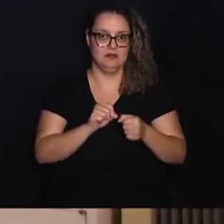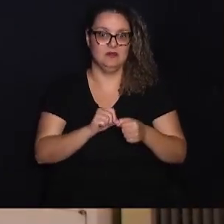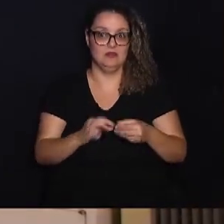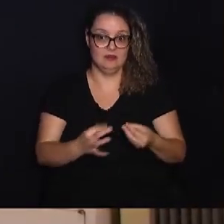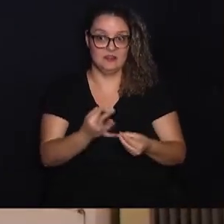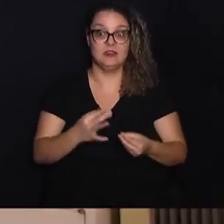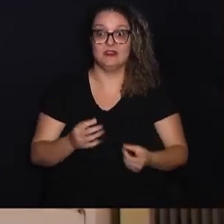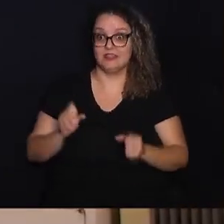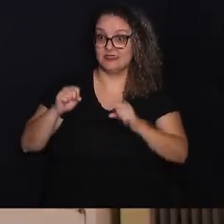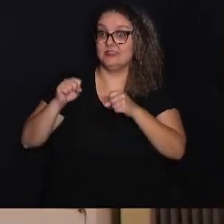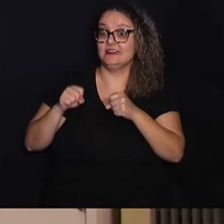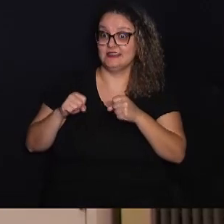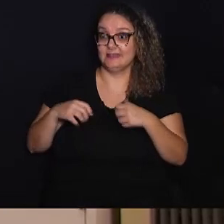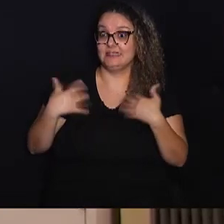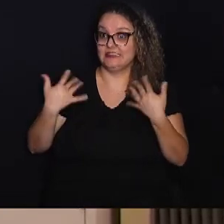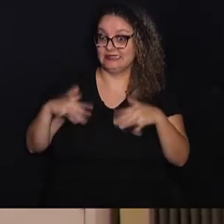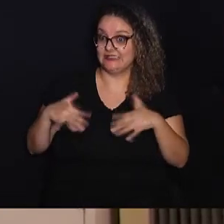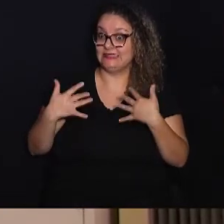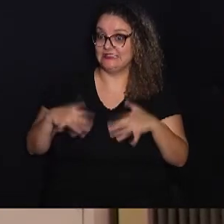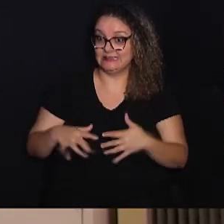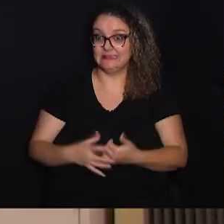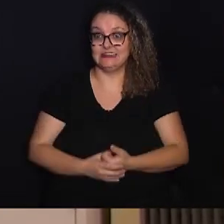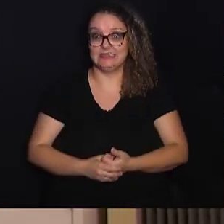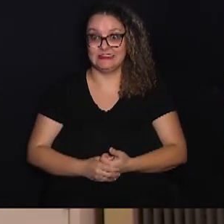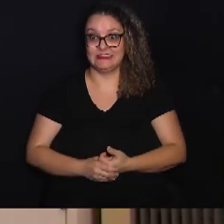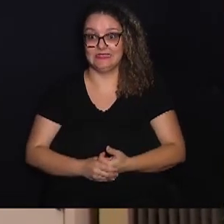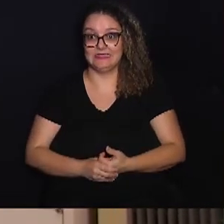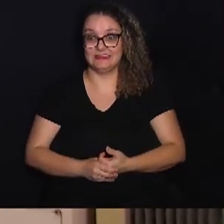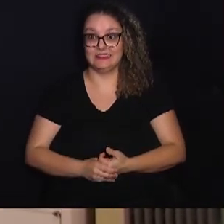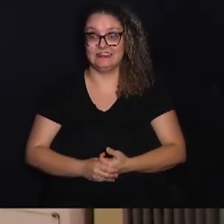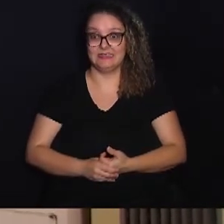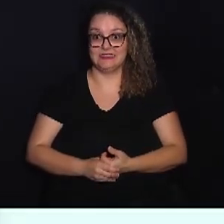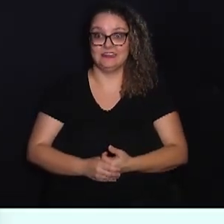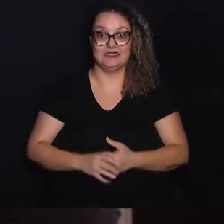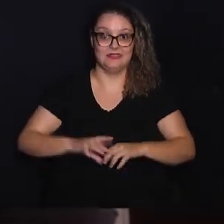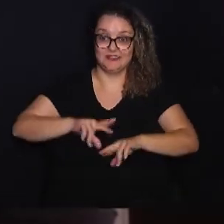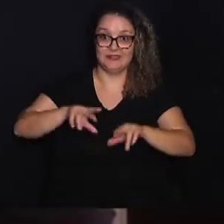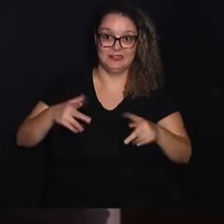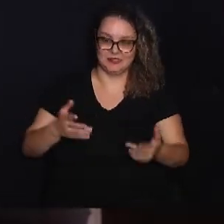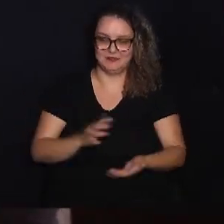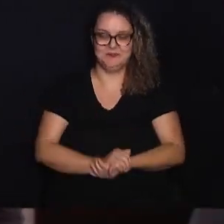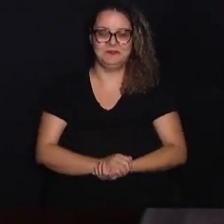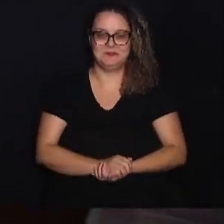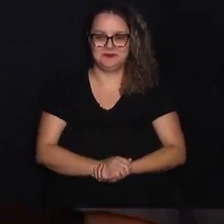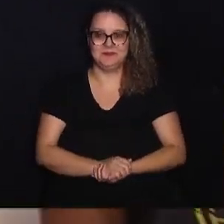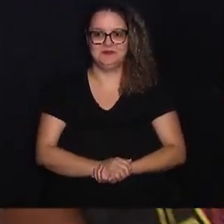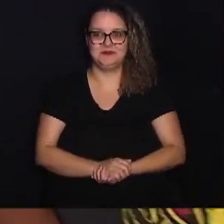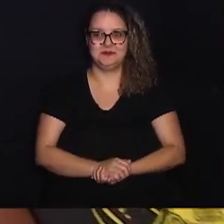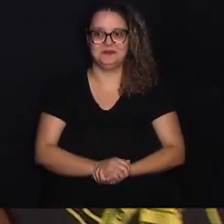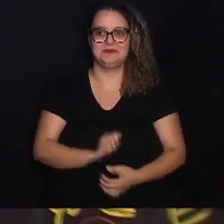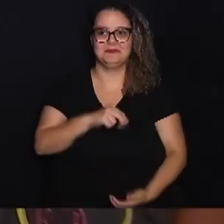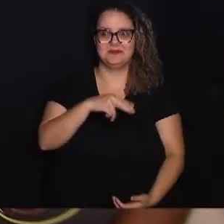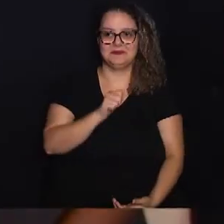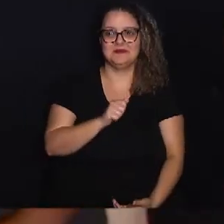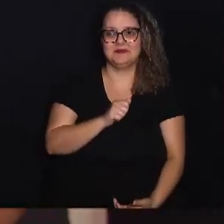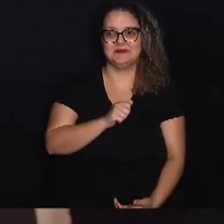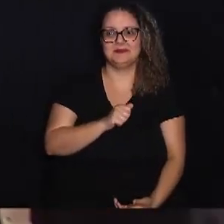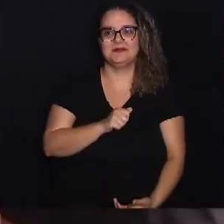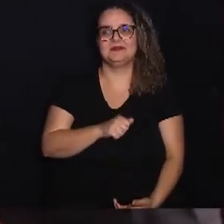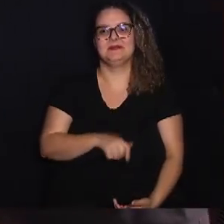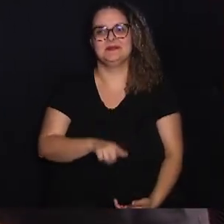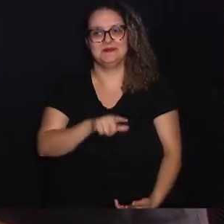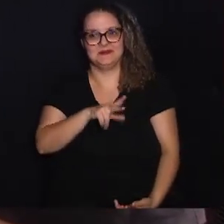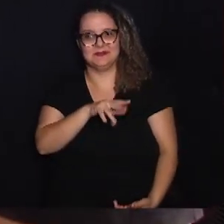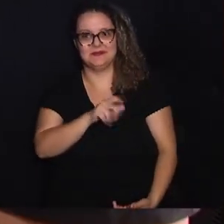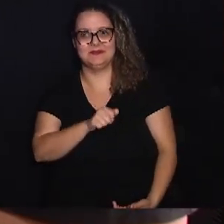né? Sim, tipo, em menos de um mês, acho. E um monte. A Ana Clara e a Alissa Saad são alunas aqui também